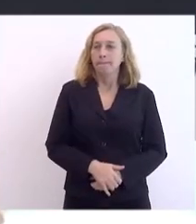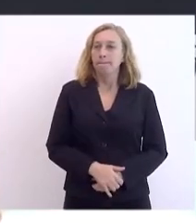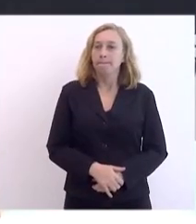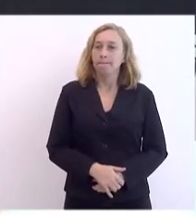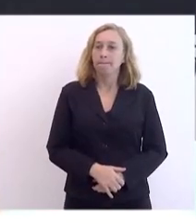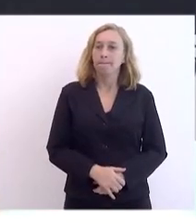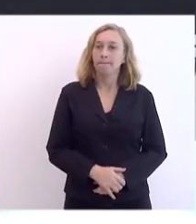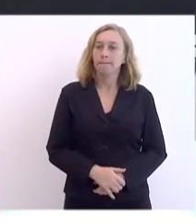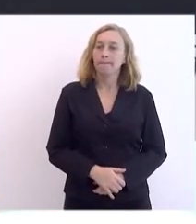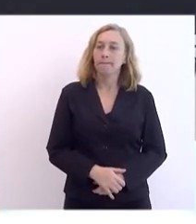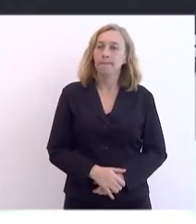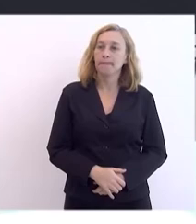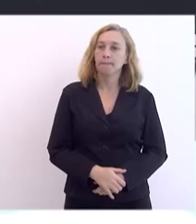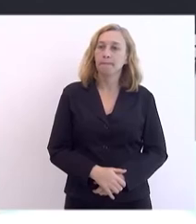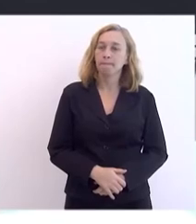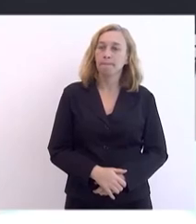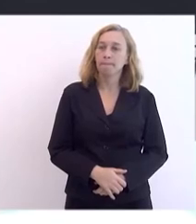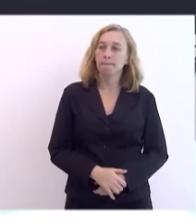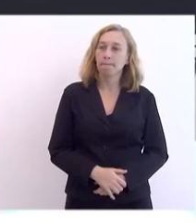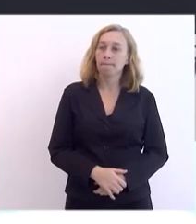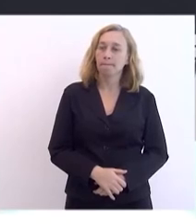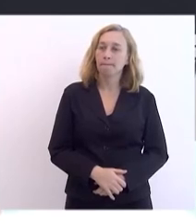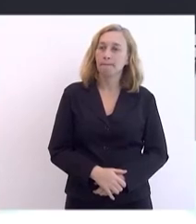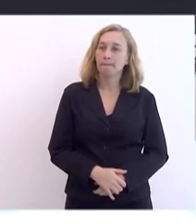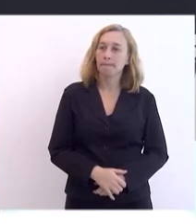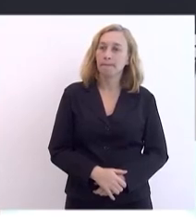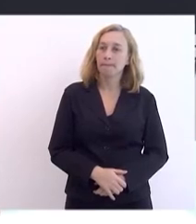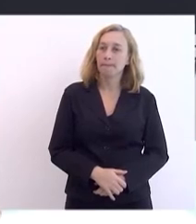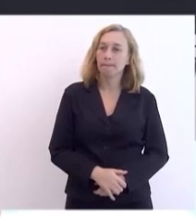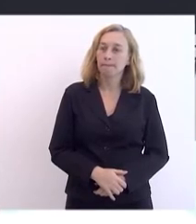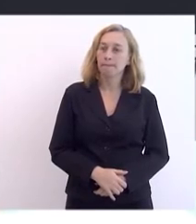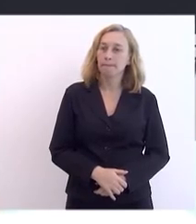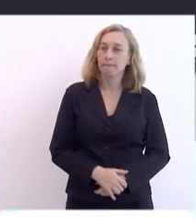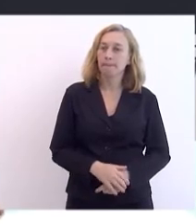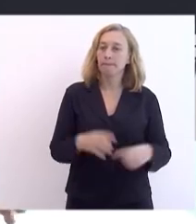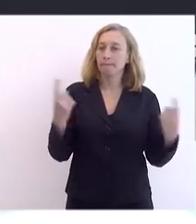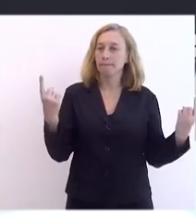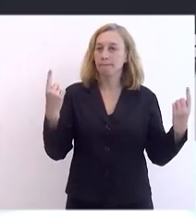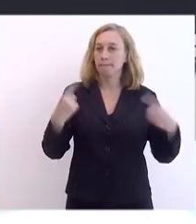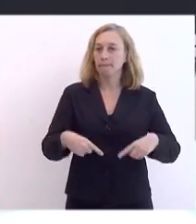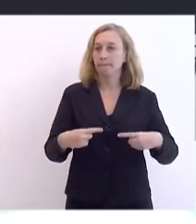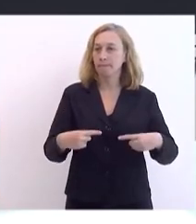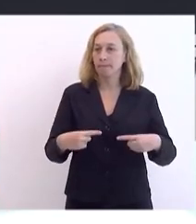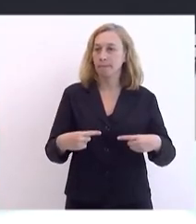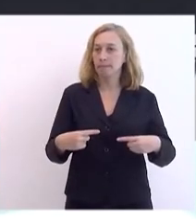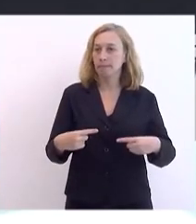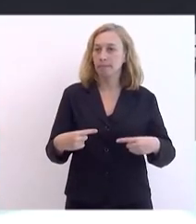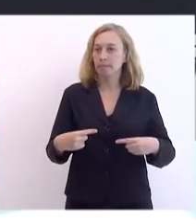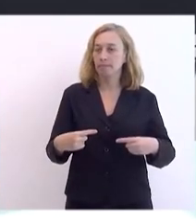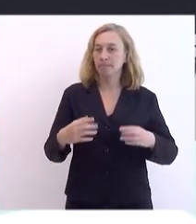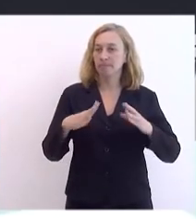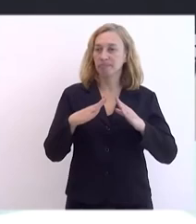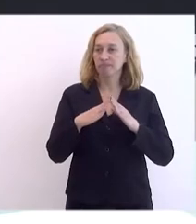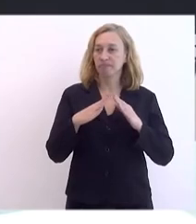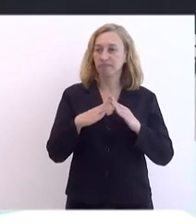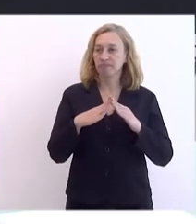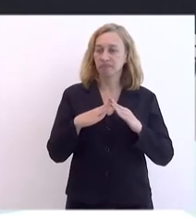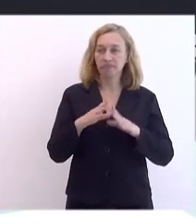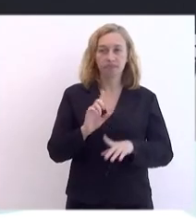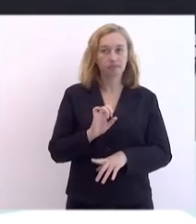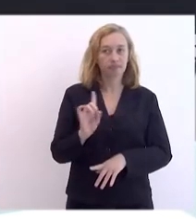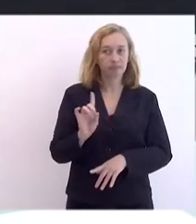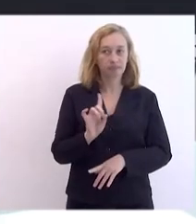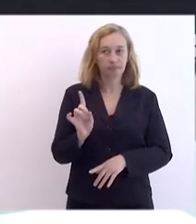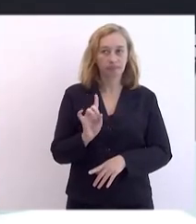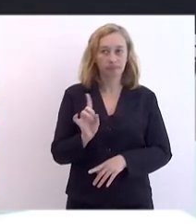ela não está no bojo das disputas intestinais da casa. Não está.